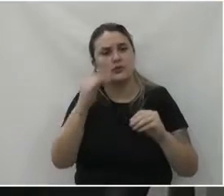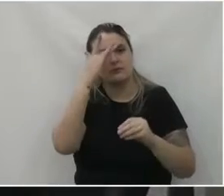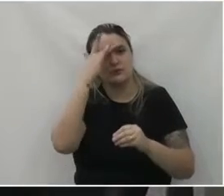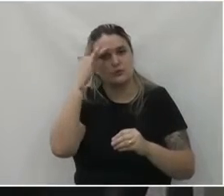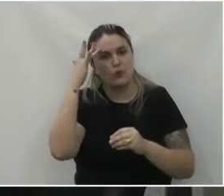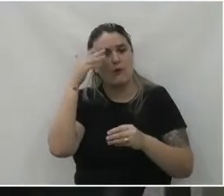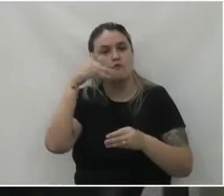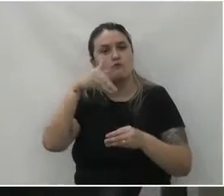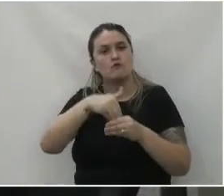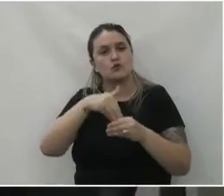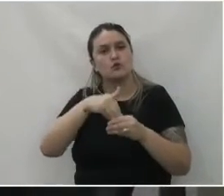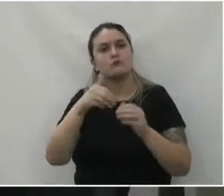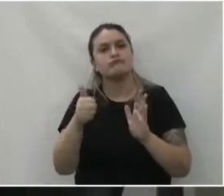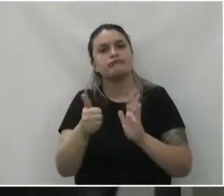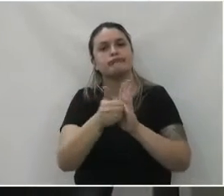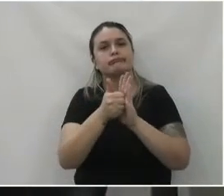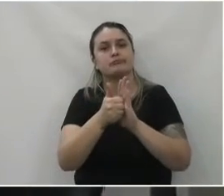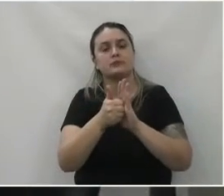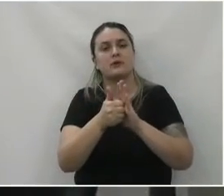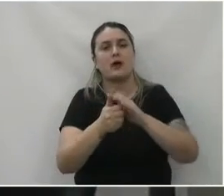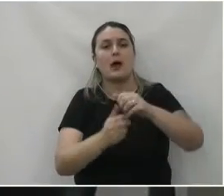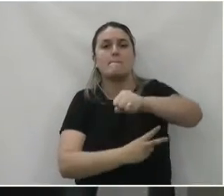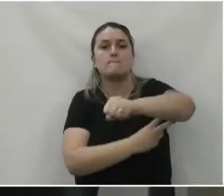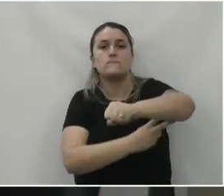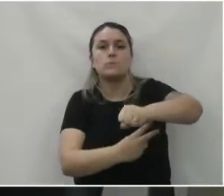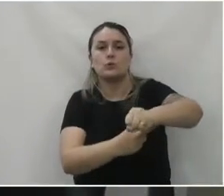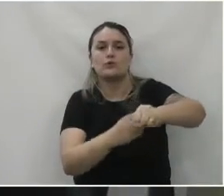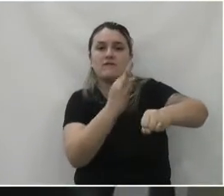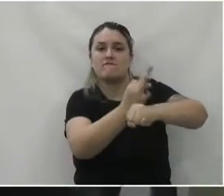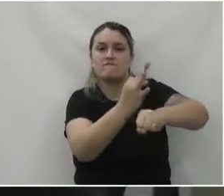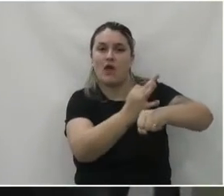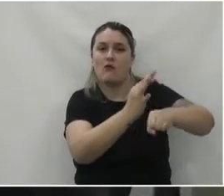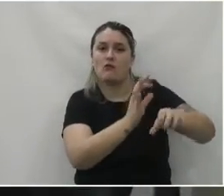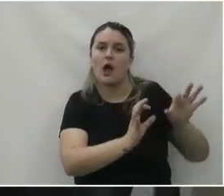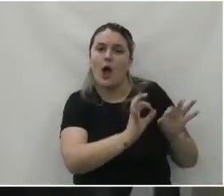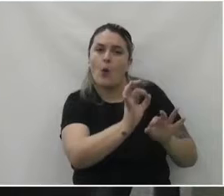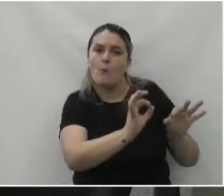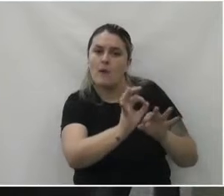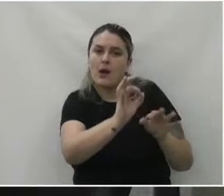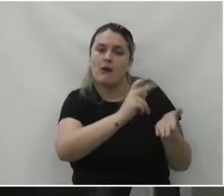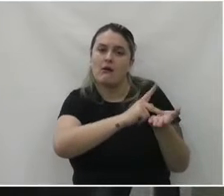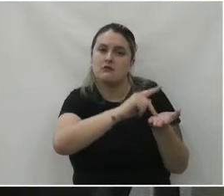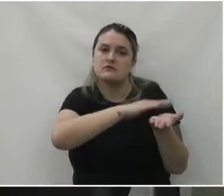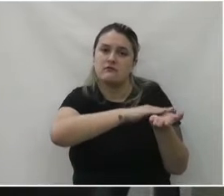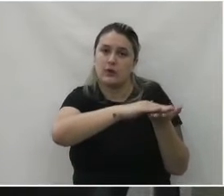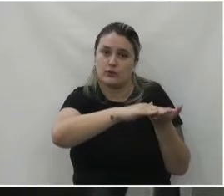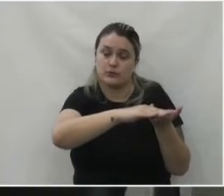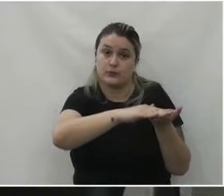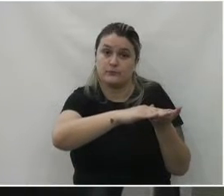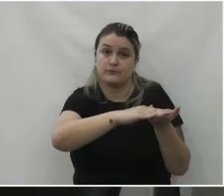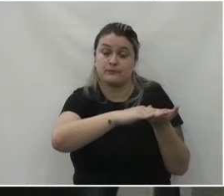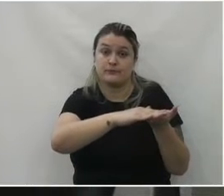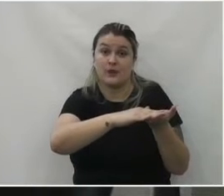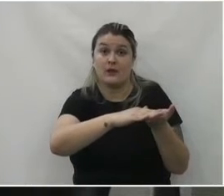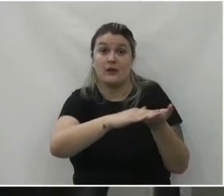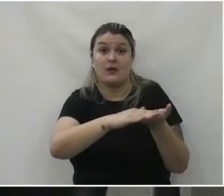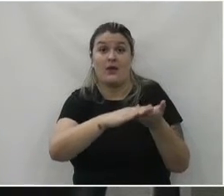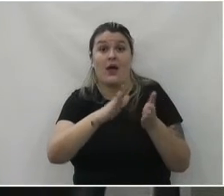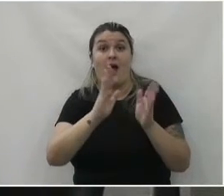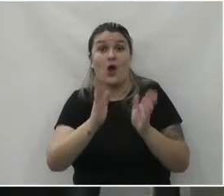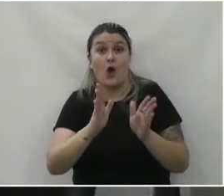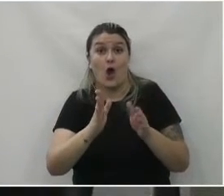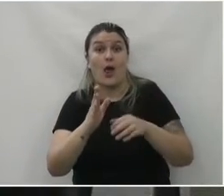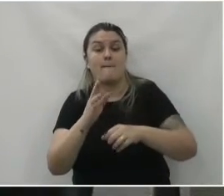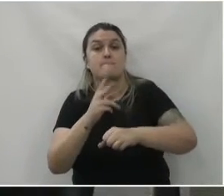votaram favorável ao recap da ponto de Ferro a revitalização da ponte de ferro em qual a inauguração da ponte